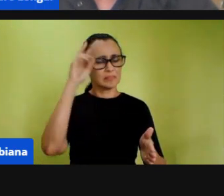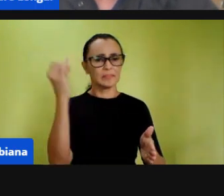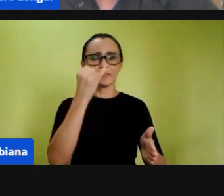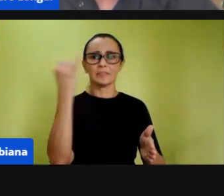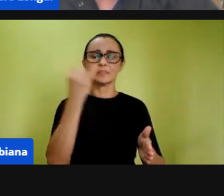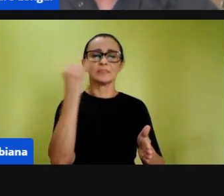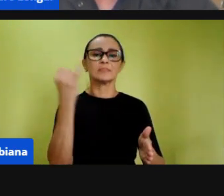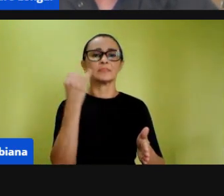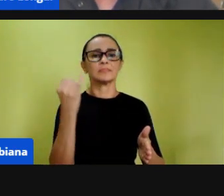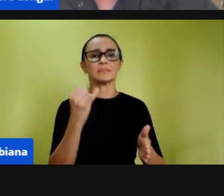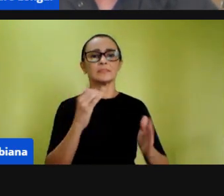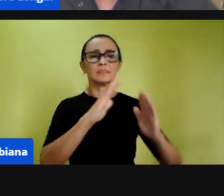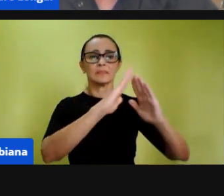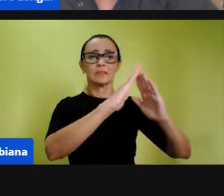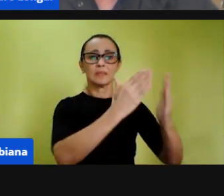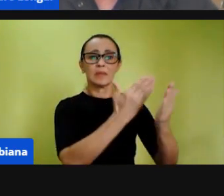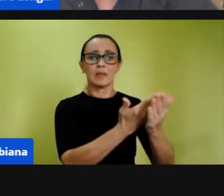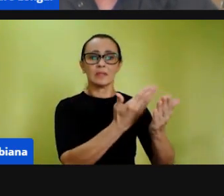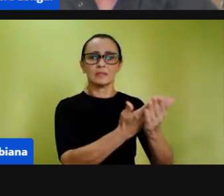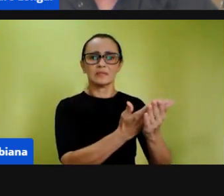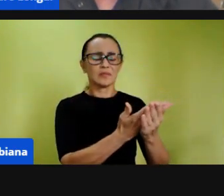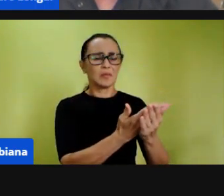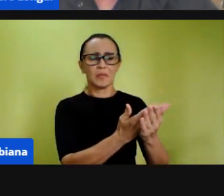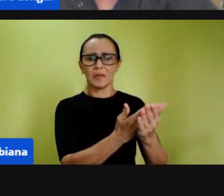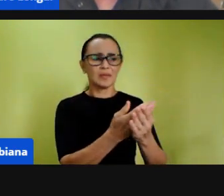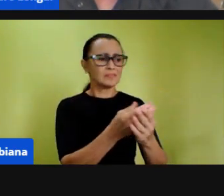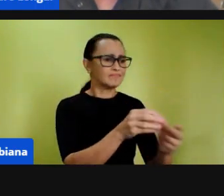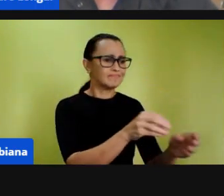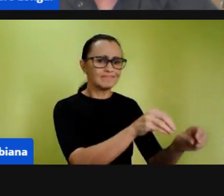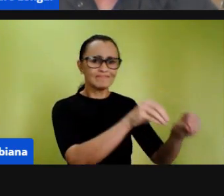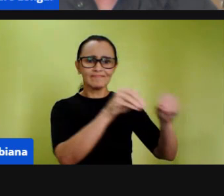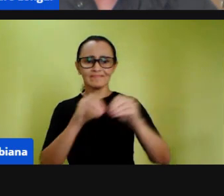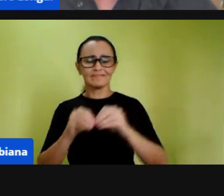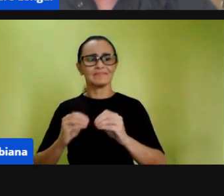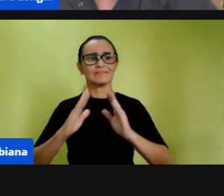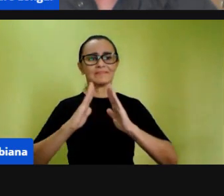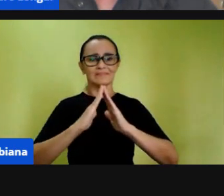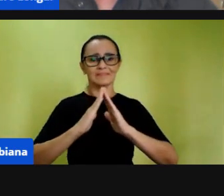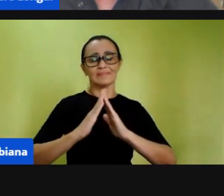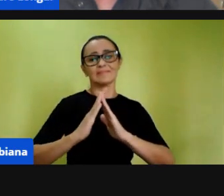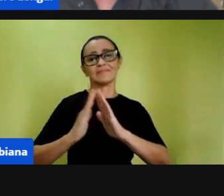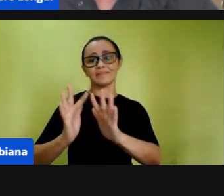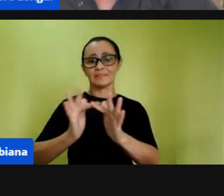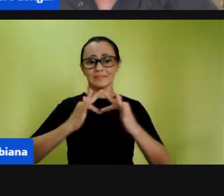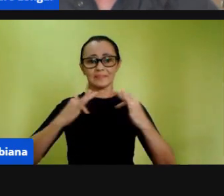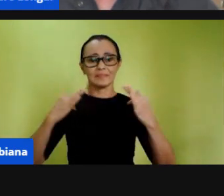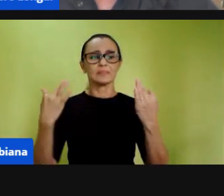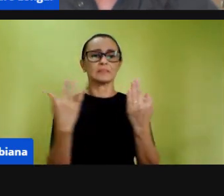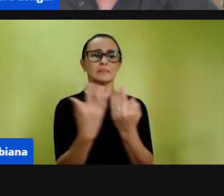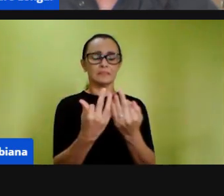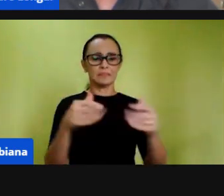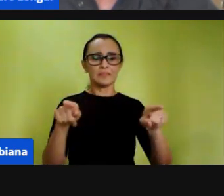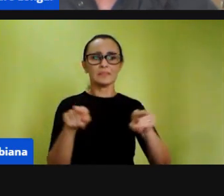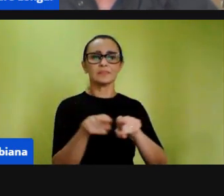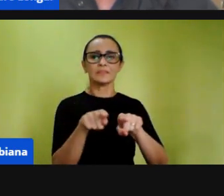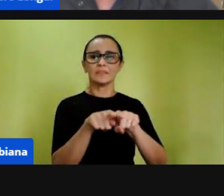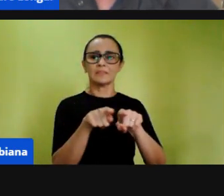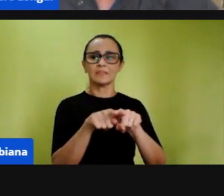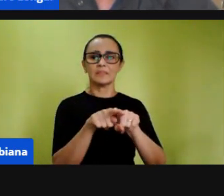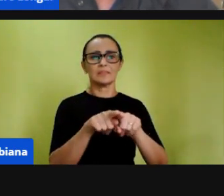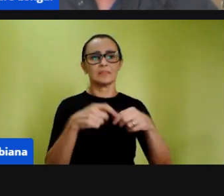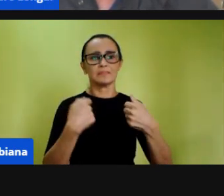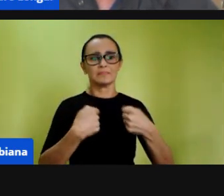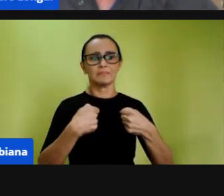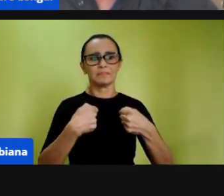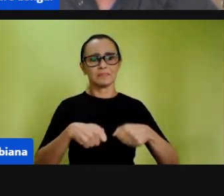dentro das nossas casas, das casas dos alunos e das famílias também. As famílias tiveram que estar mais presentes, né, nesse